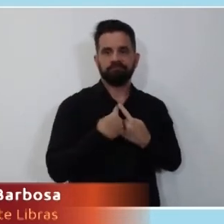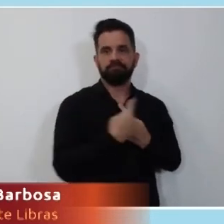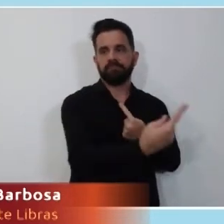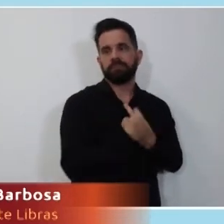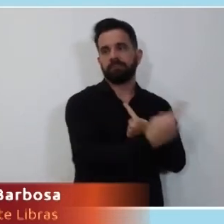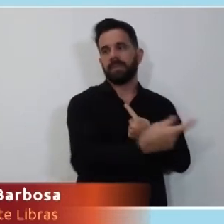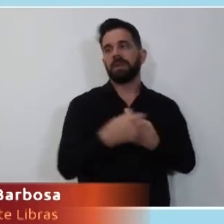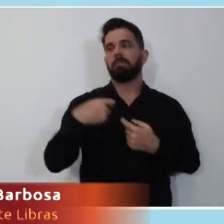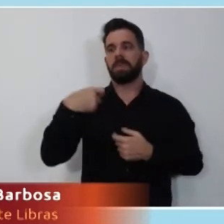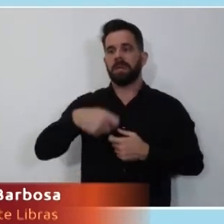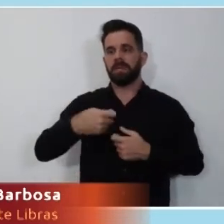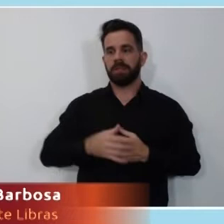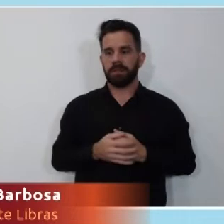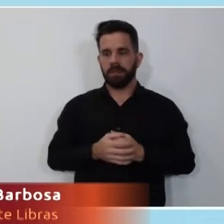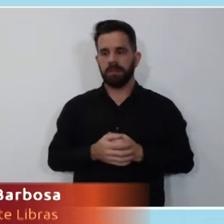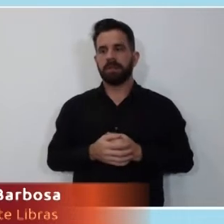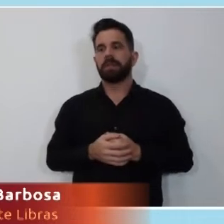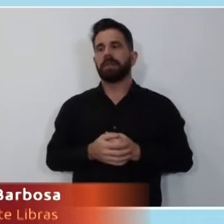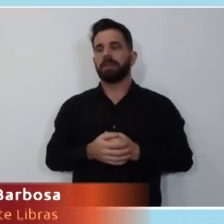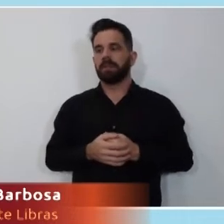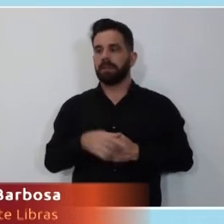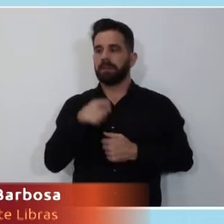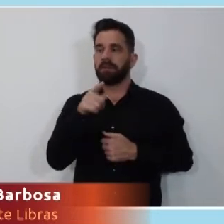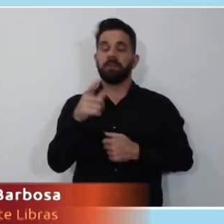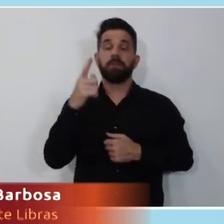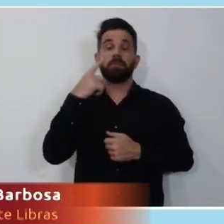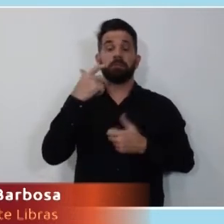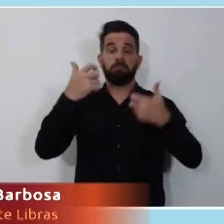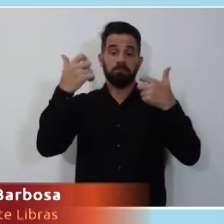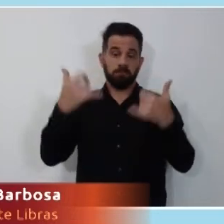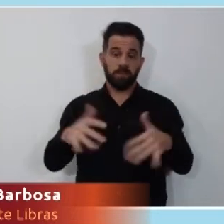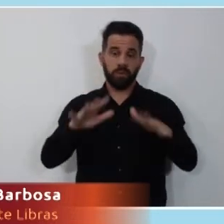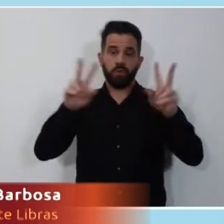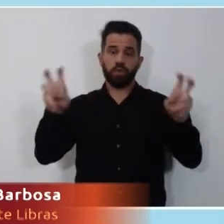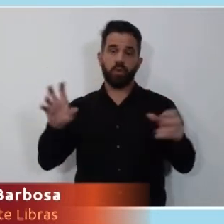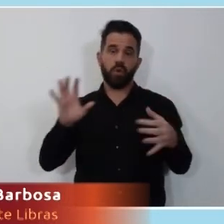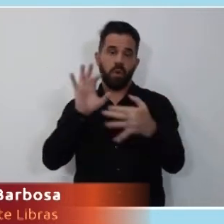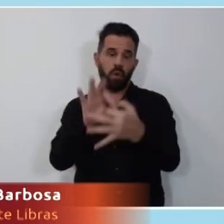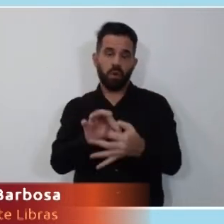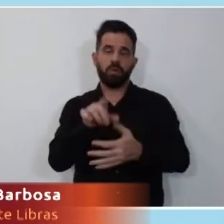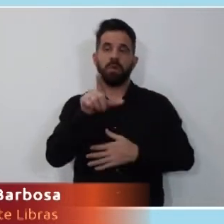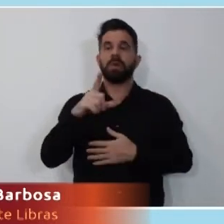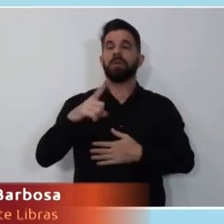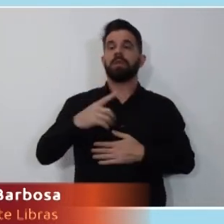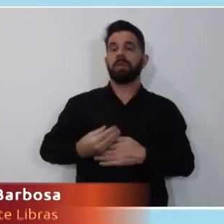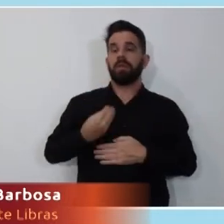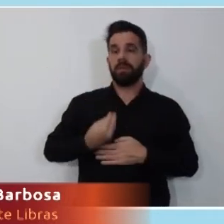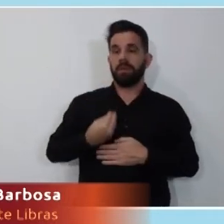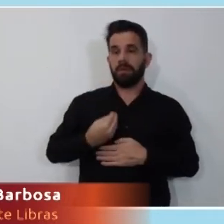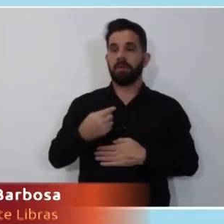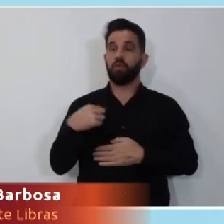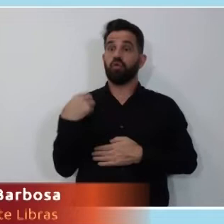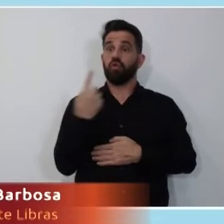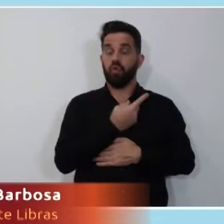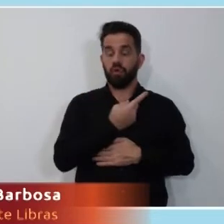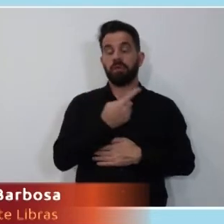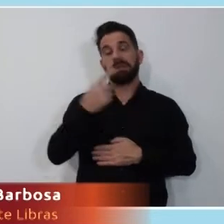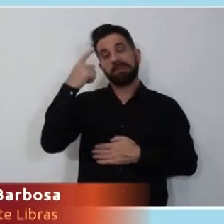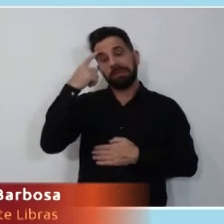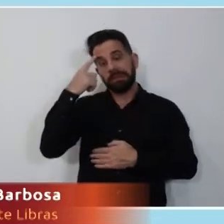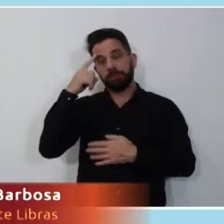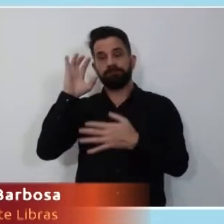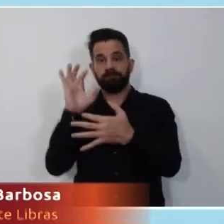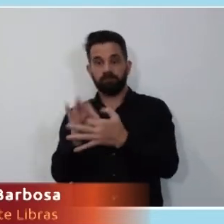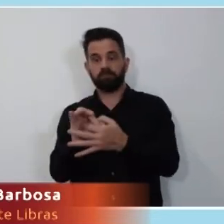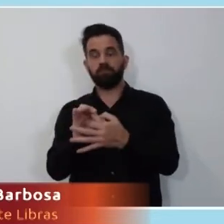da quantidade de passageiros que transporta, né? Porque isso vai dar a receita ao serviço. Então, nós vamos ter certas linhas em certos